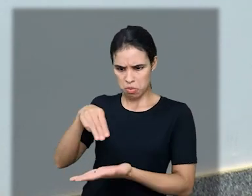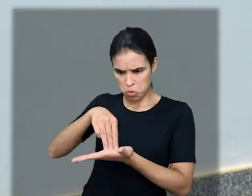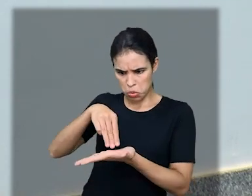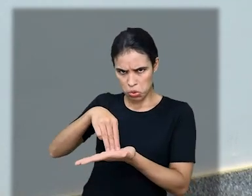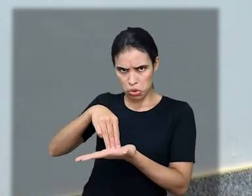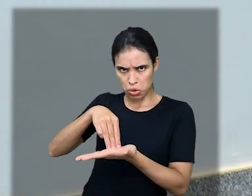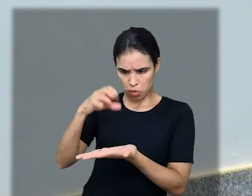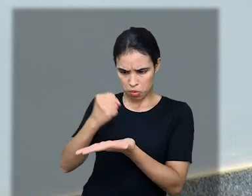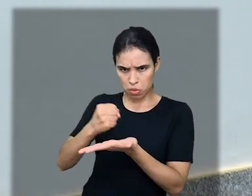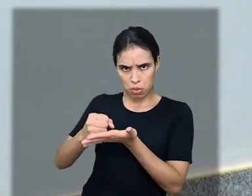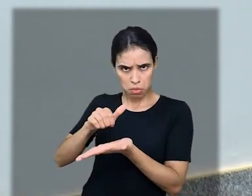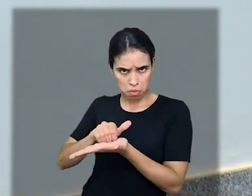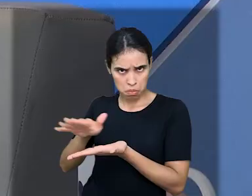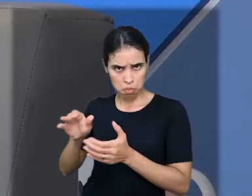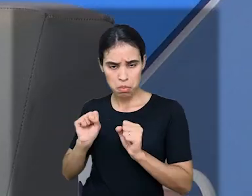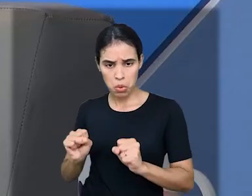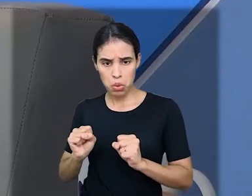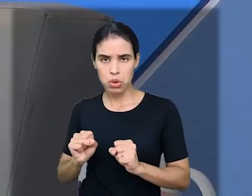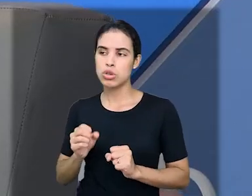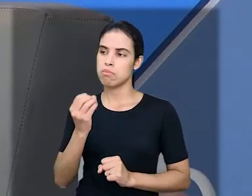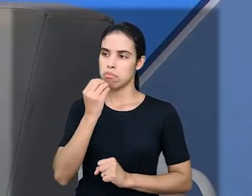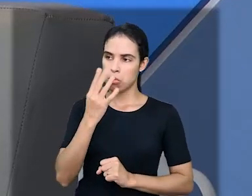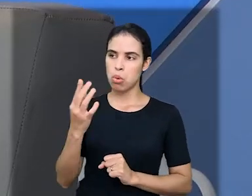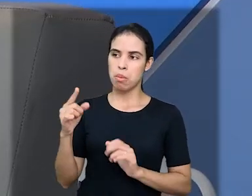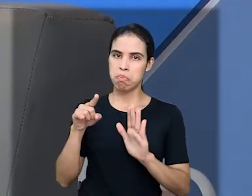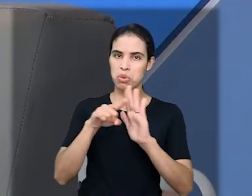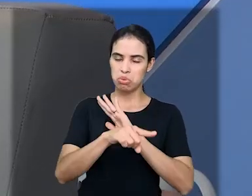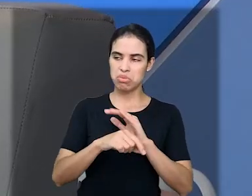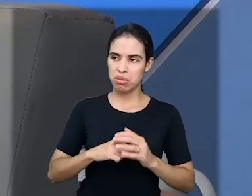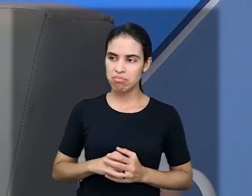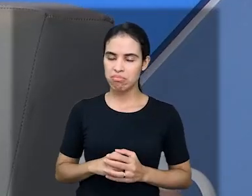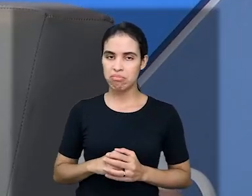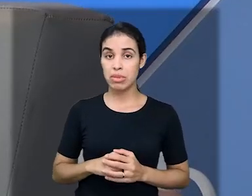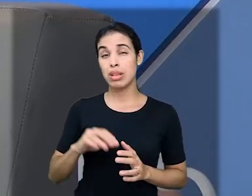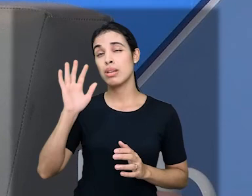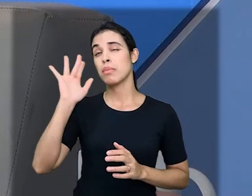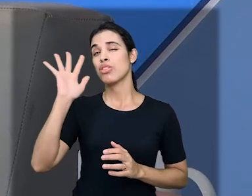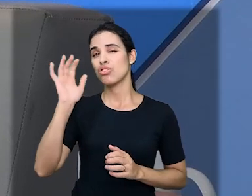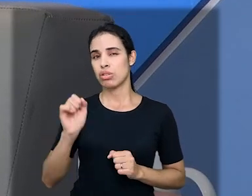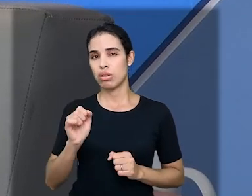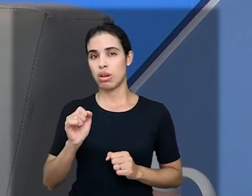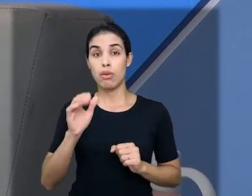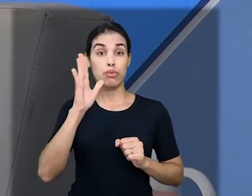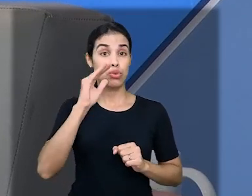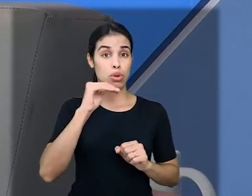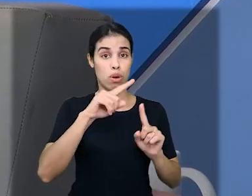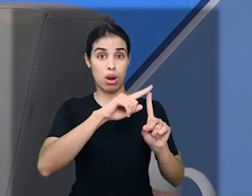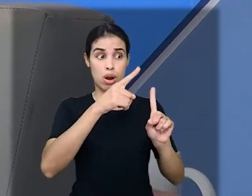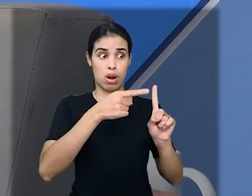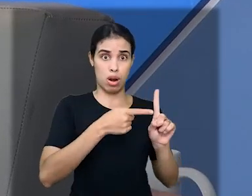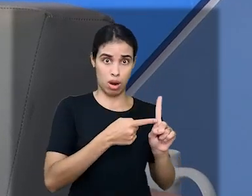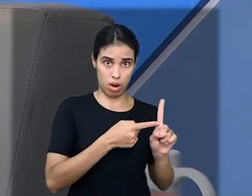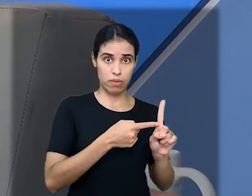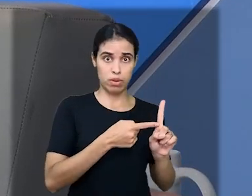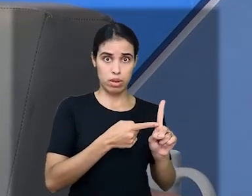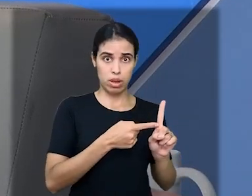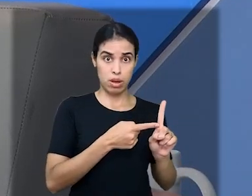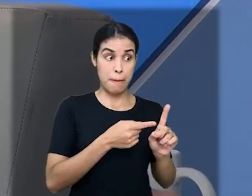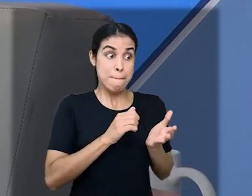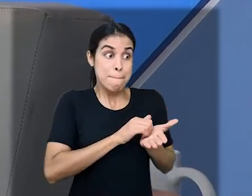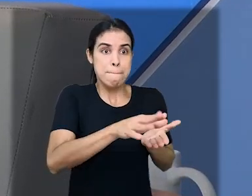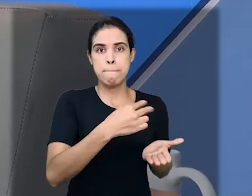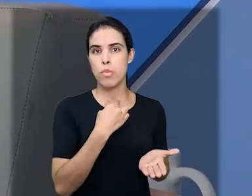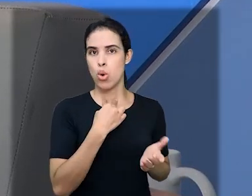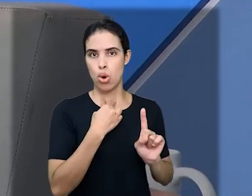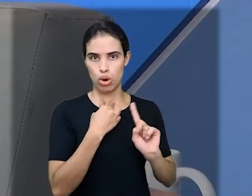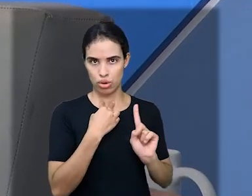ser demitidos nessa modalidade? Legal essa pergunta. Imagina aquela grávida que tem estabilidade provisória, mas